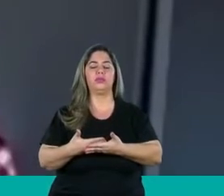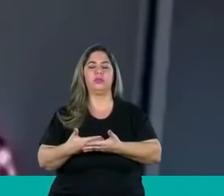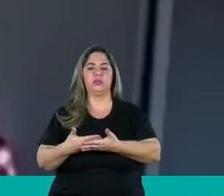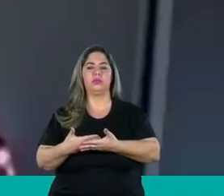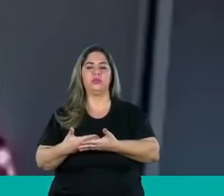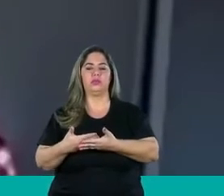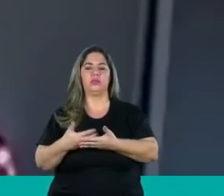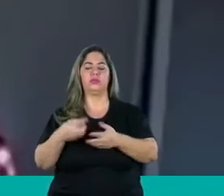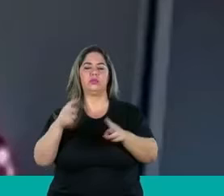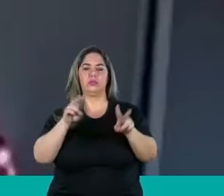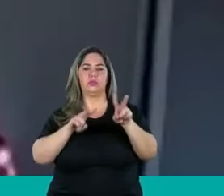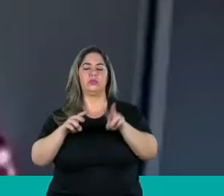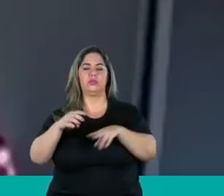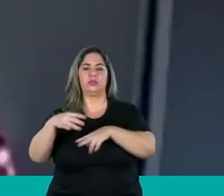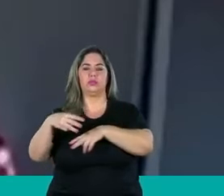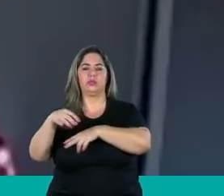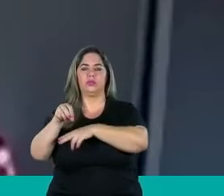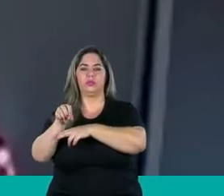cosmovisão mohaniana.